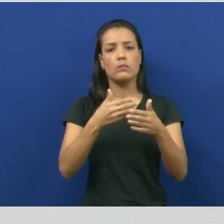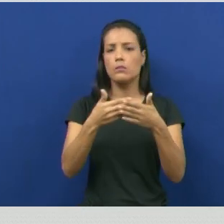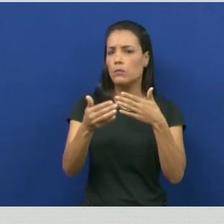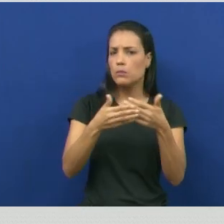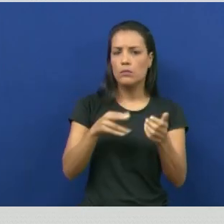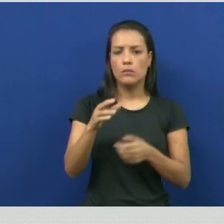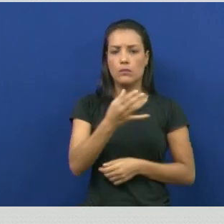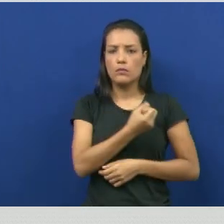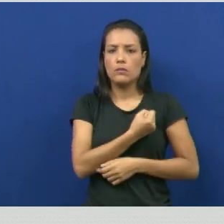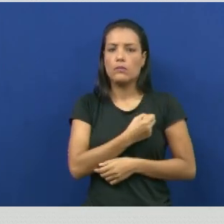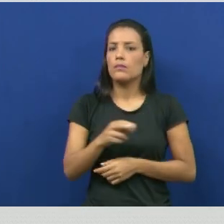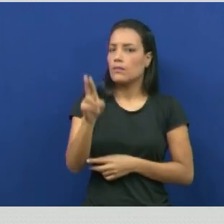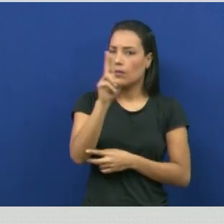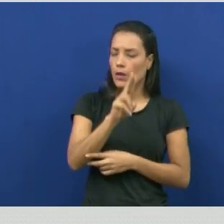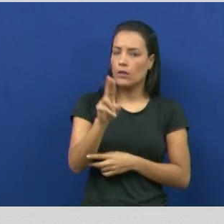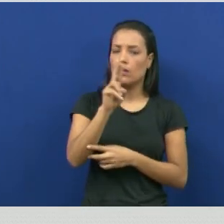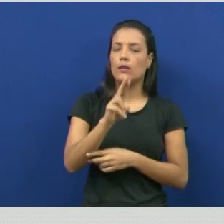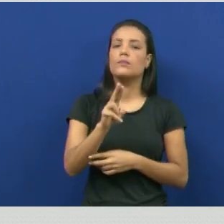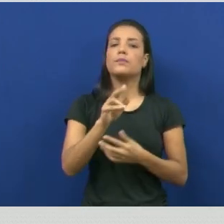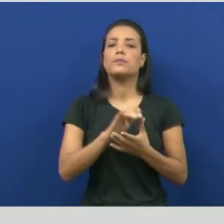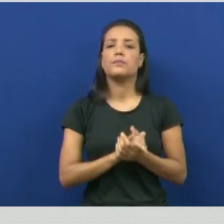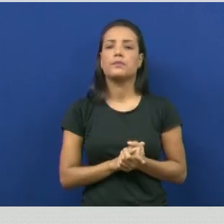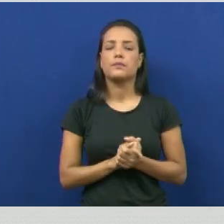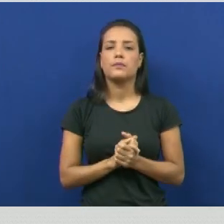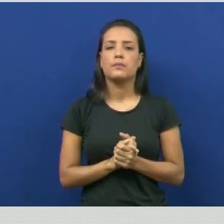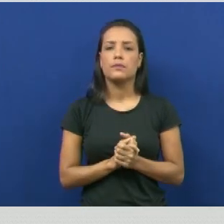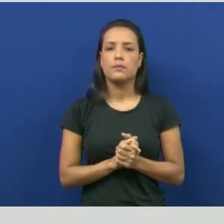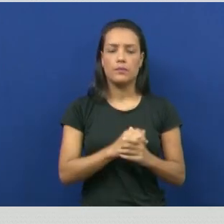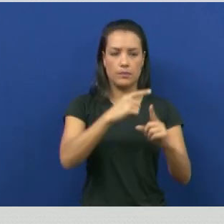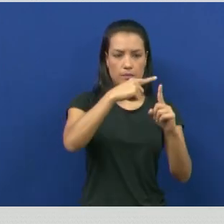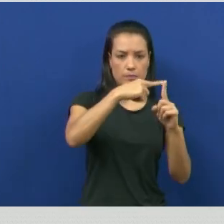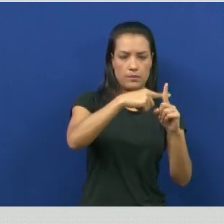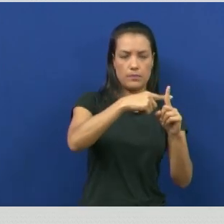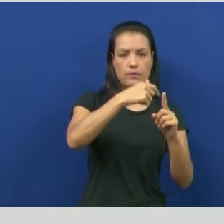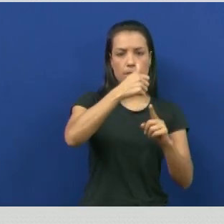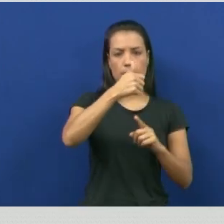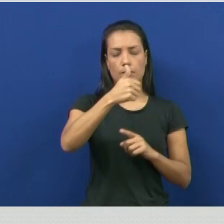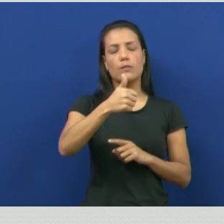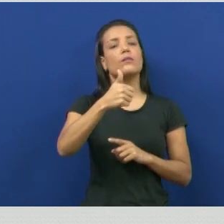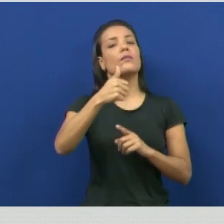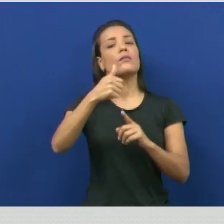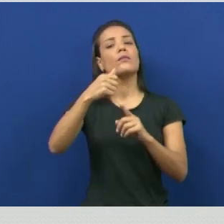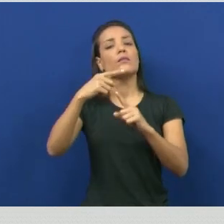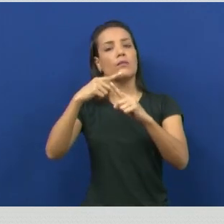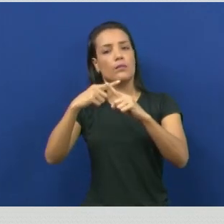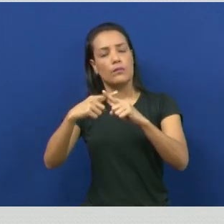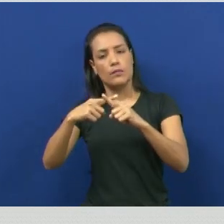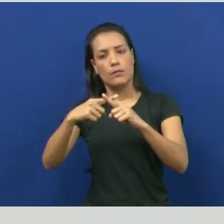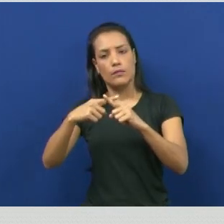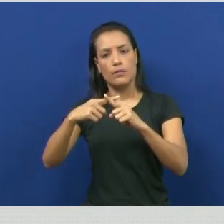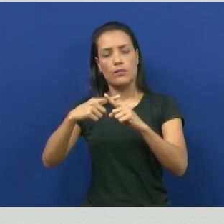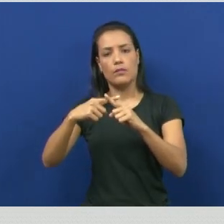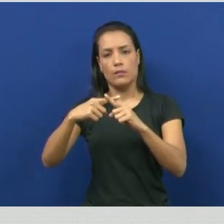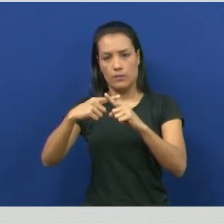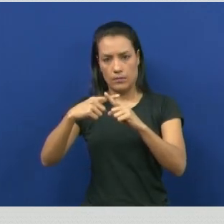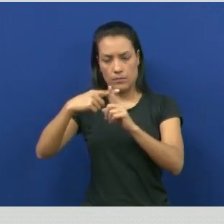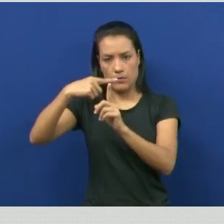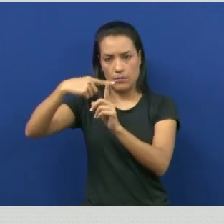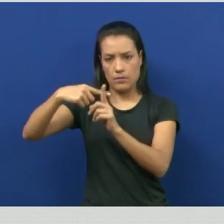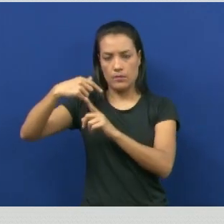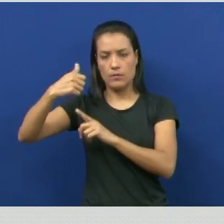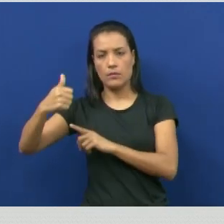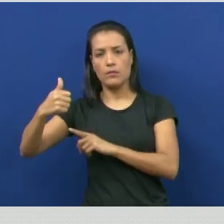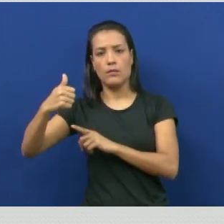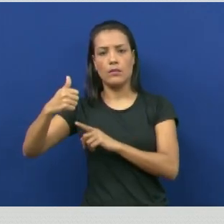aqueles sinais. E aí ele coloca lá, ó, mais 1 vezes mais 1 igual a A mais 1, todo